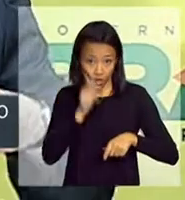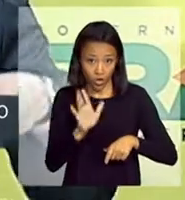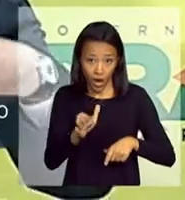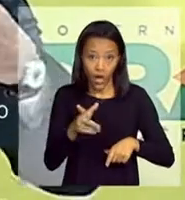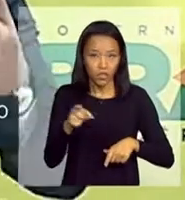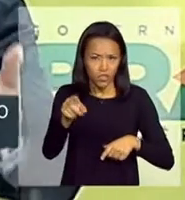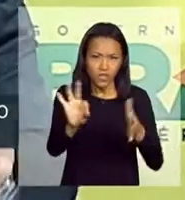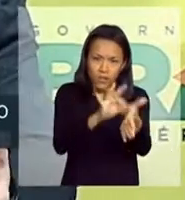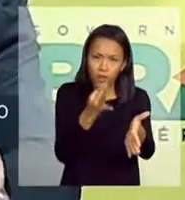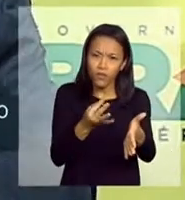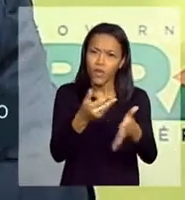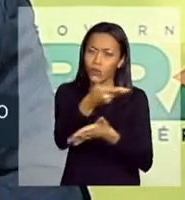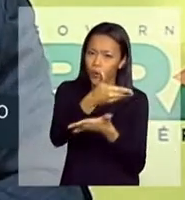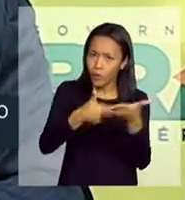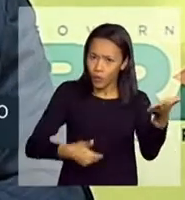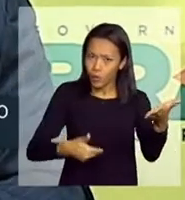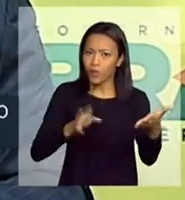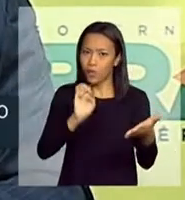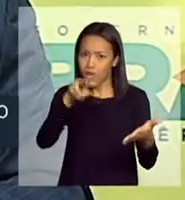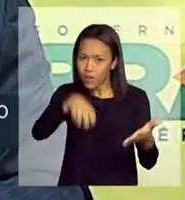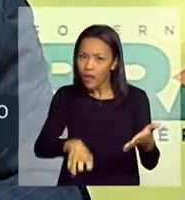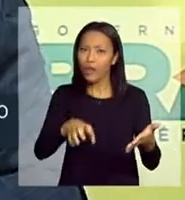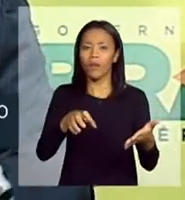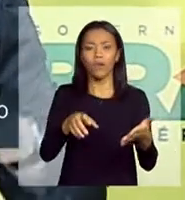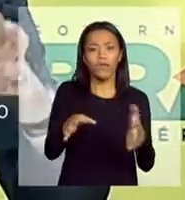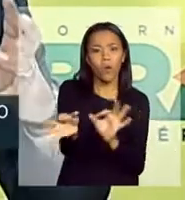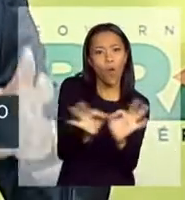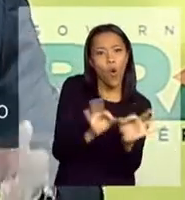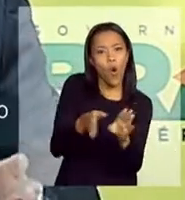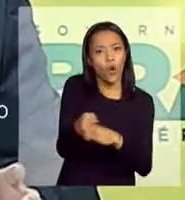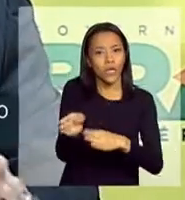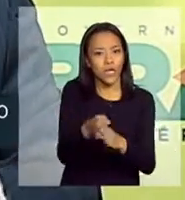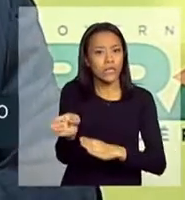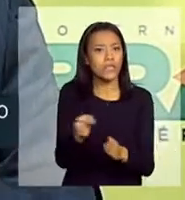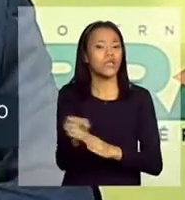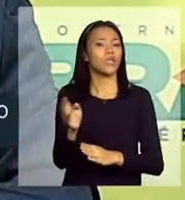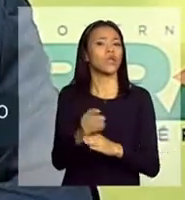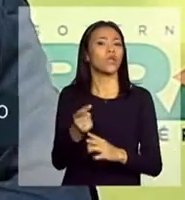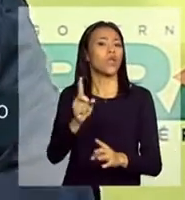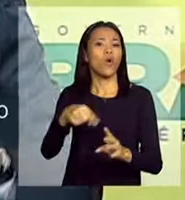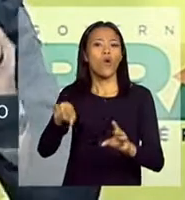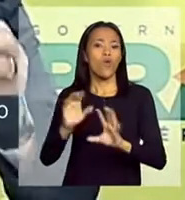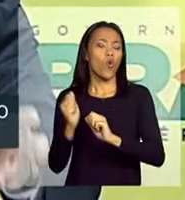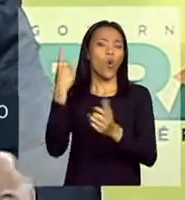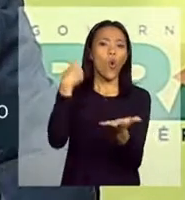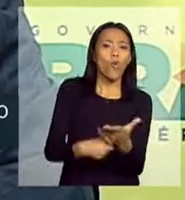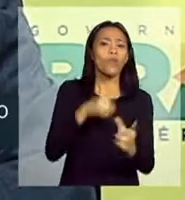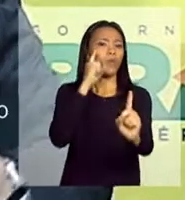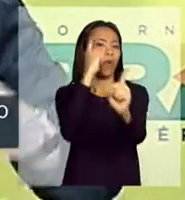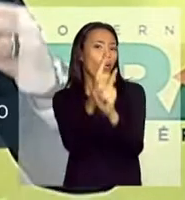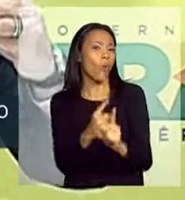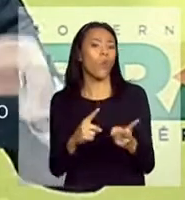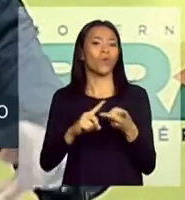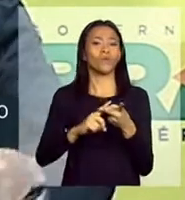eles estão preparando psicologicamente o ano para fazer o Enem faz um encontro dos alunos que vão fazer o Enem dá uma barrinha de cereal de